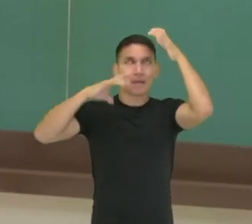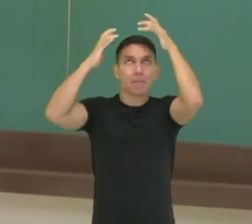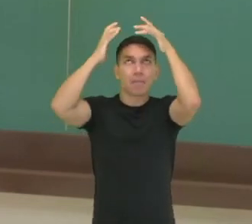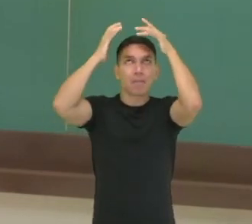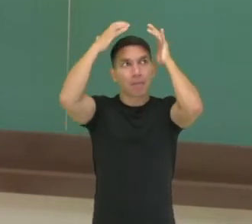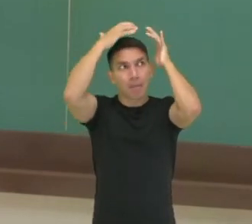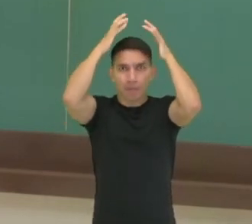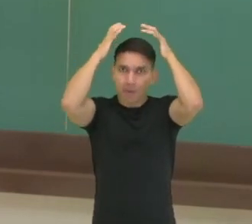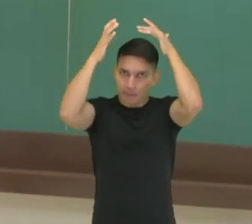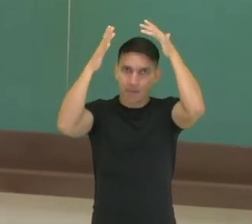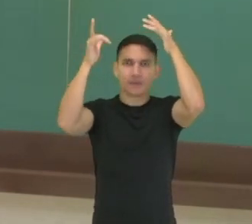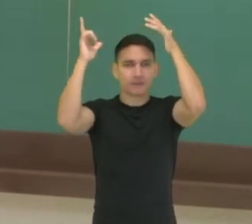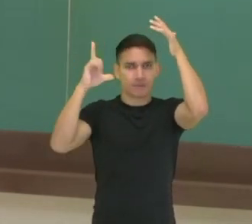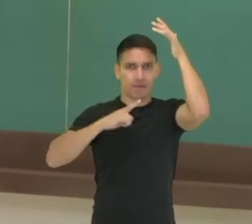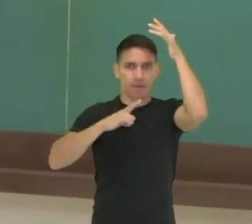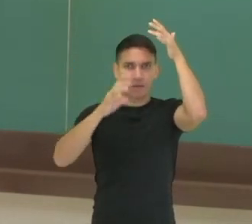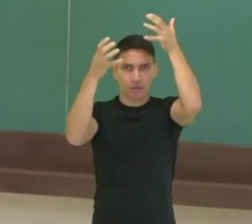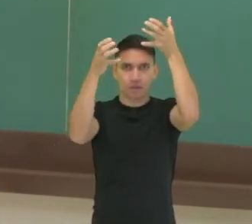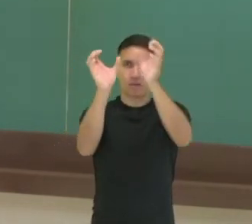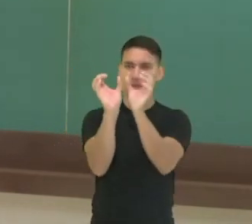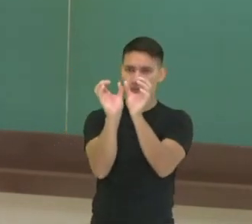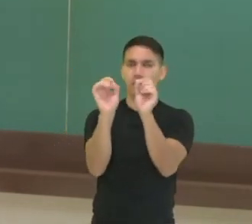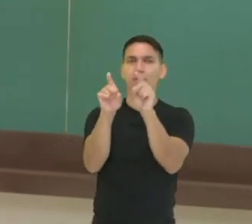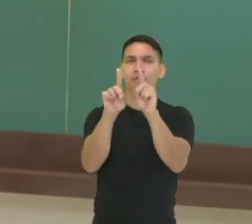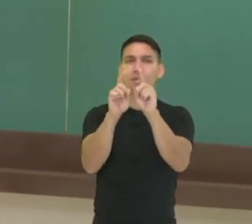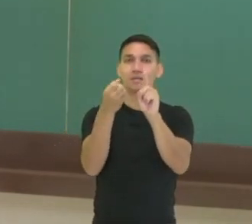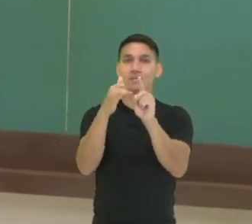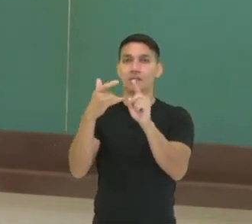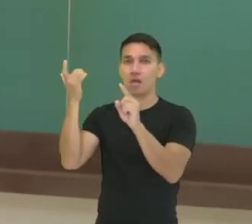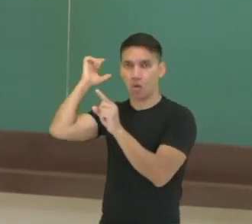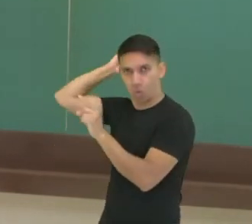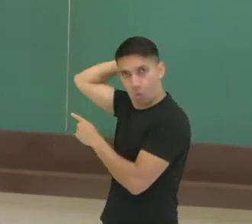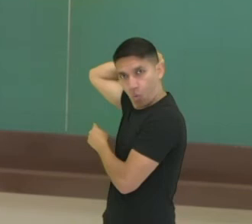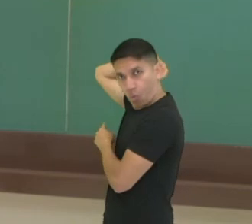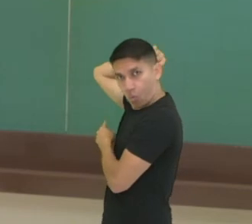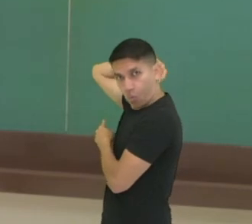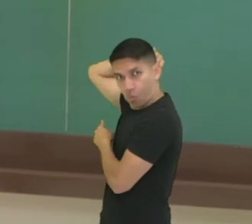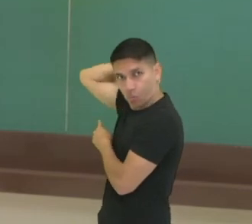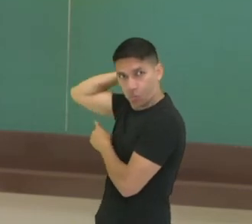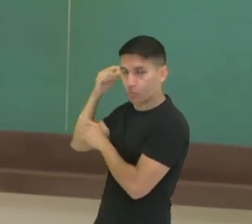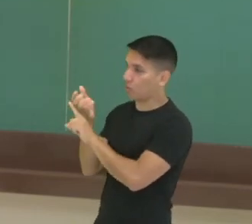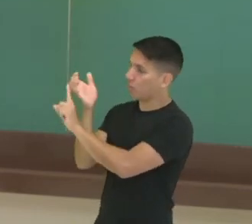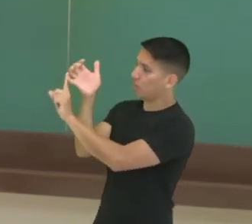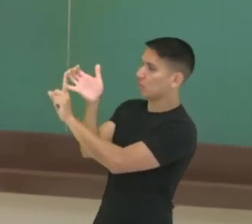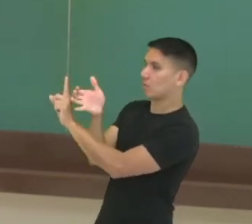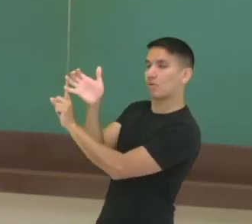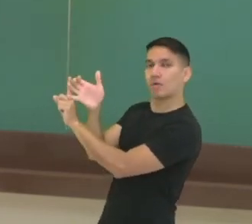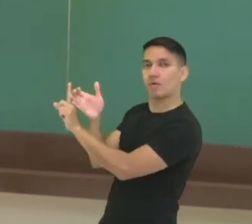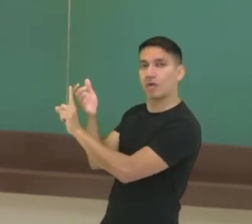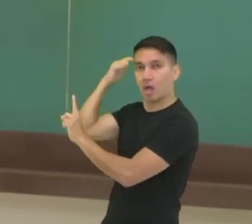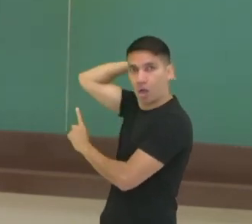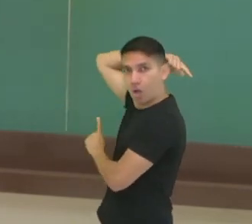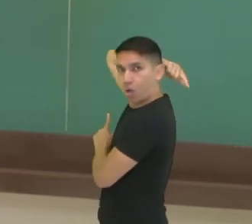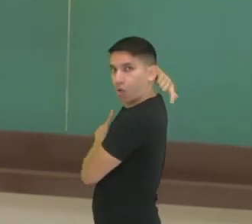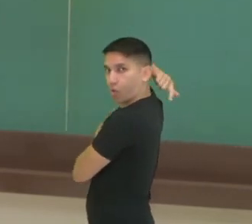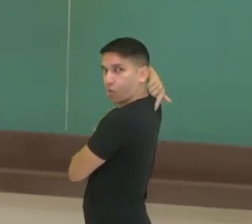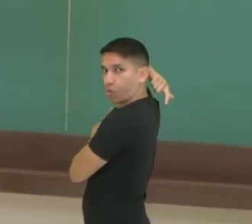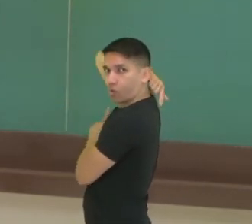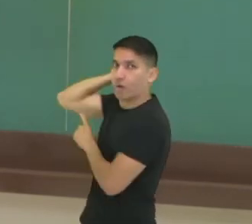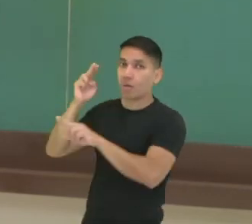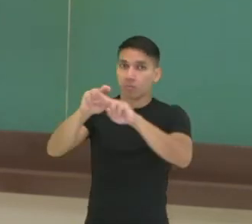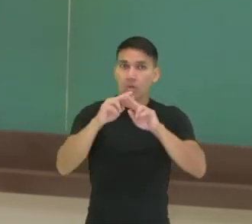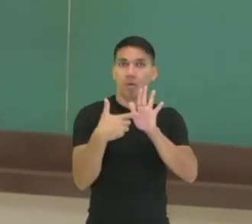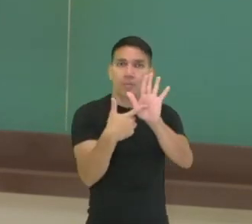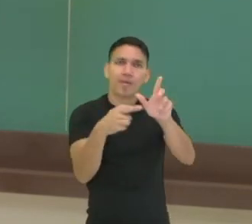o cerebelo. E se nós virarmos, eu mostraria para vocês a minha coluna vertebral. E no interior